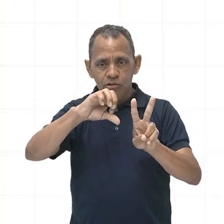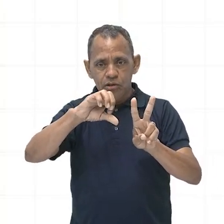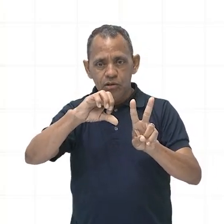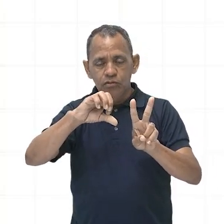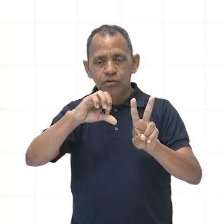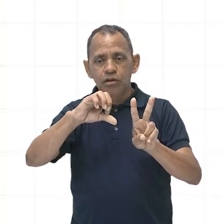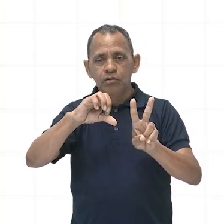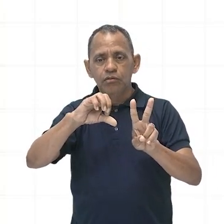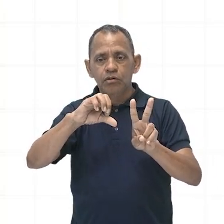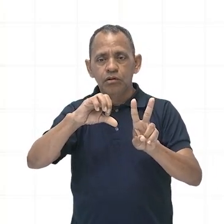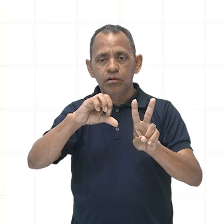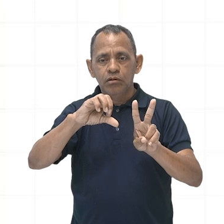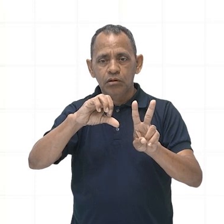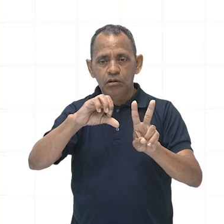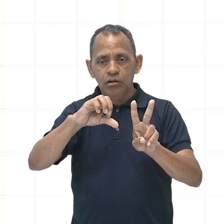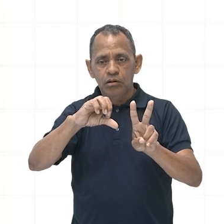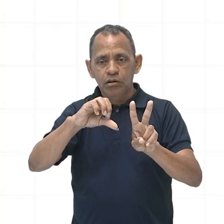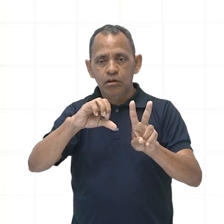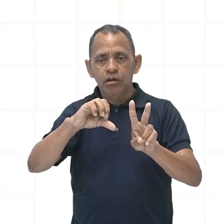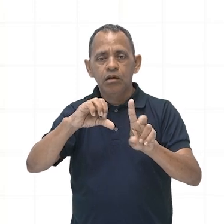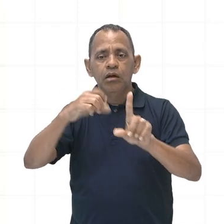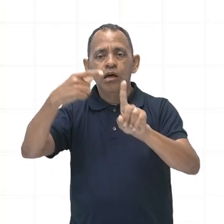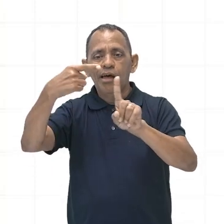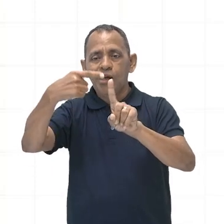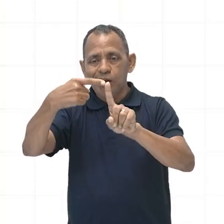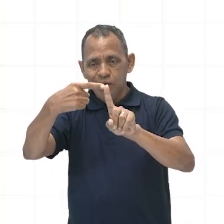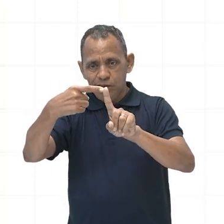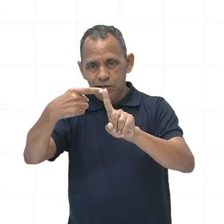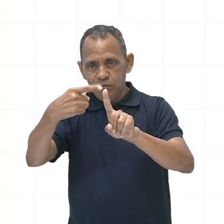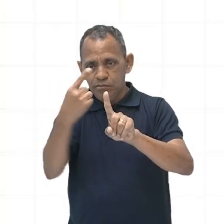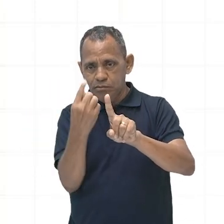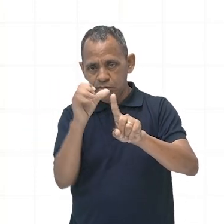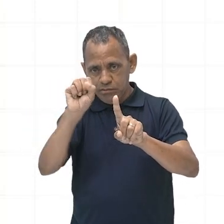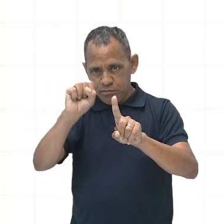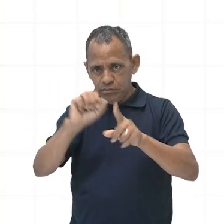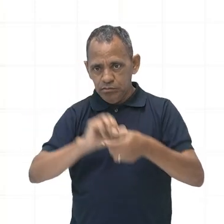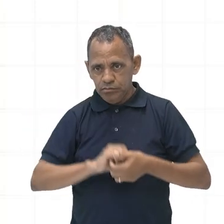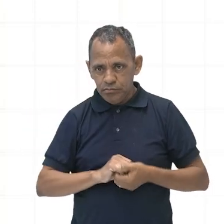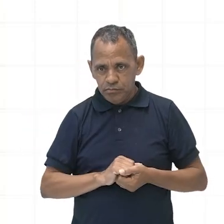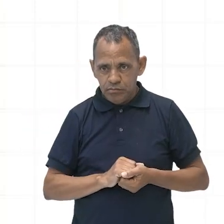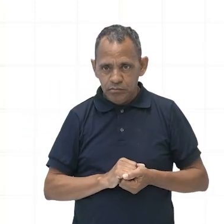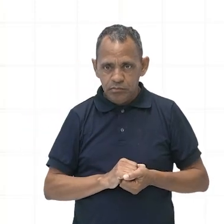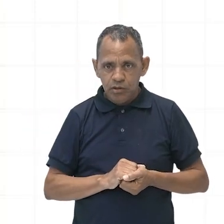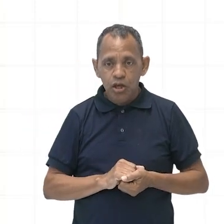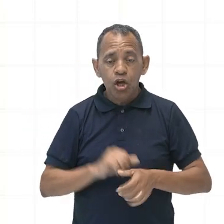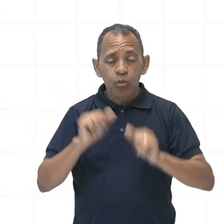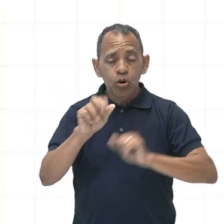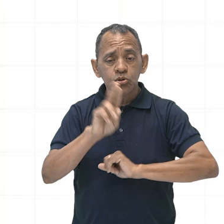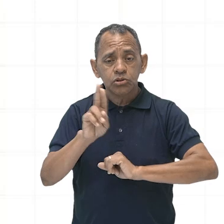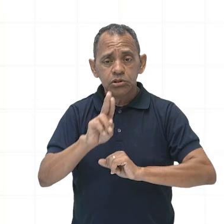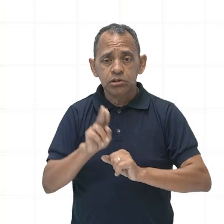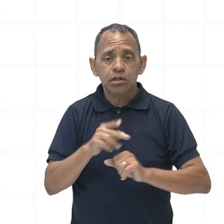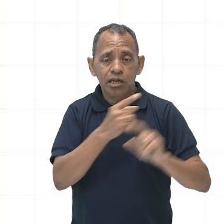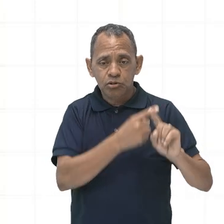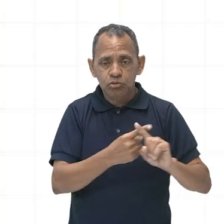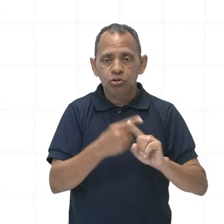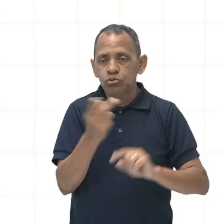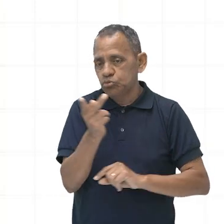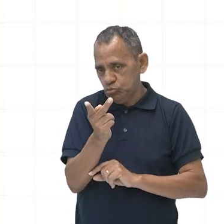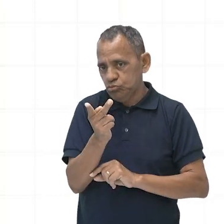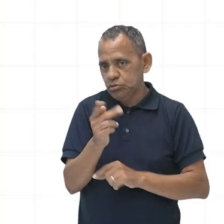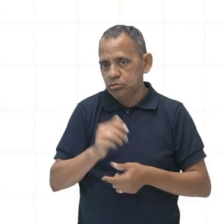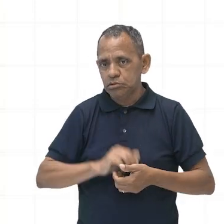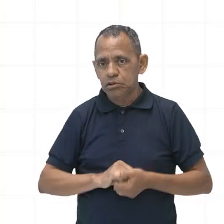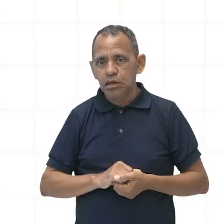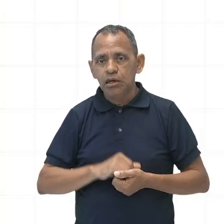18. 9 elevado a 1, raiz de 18. Certo? Então, eu posso utilizar essa propriedade 2 vezes. Só